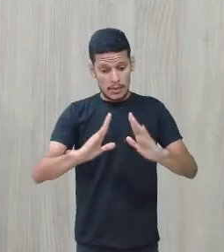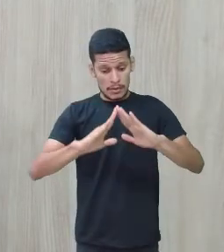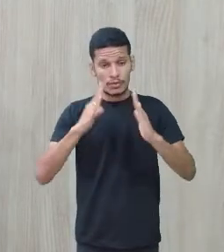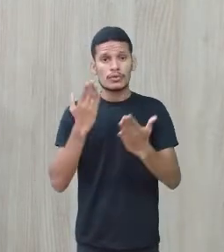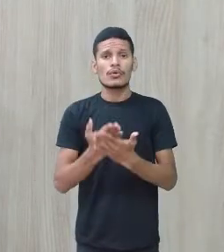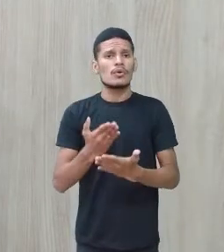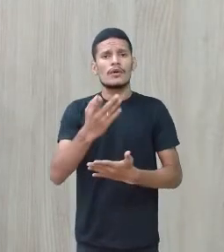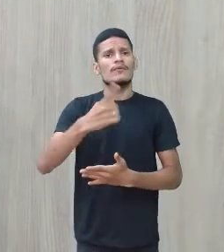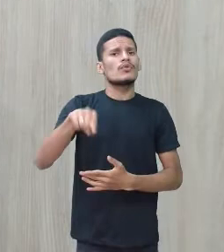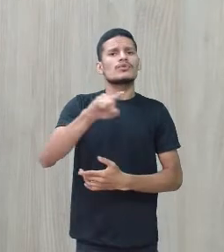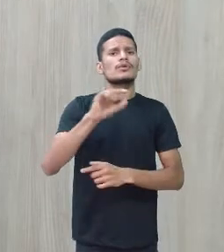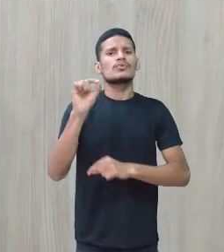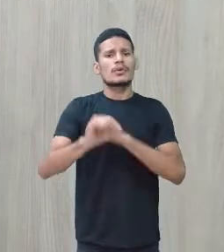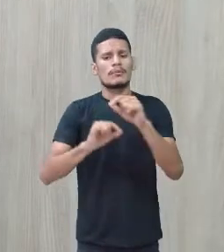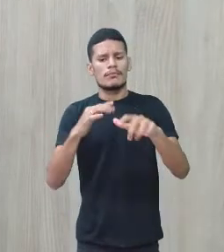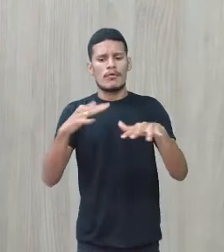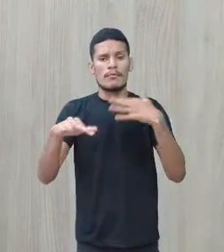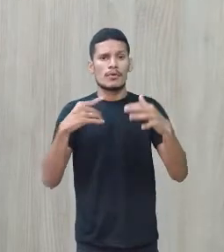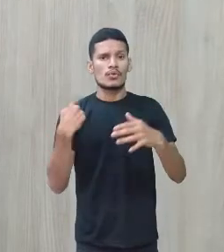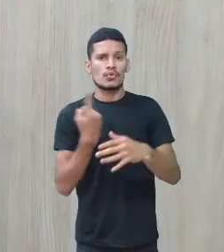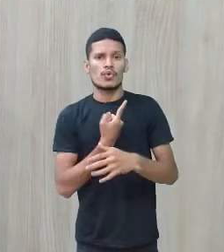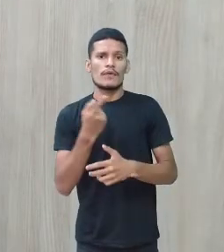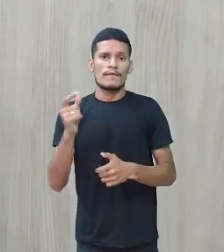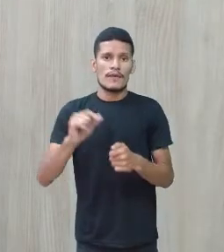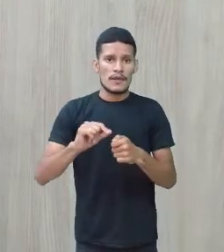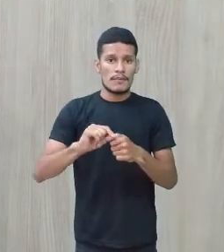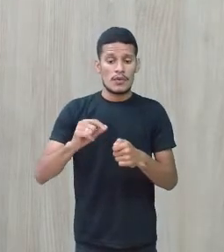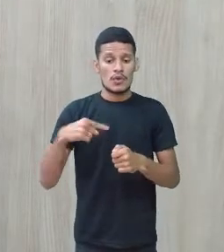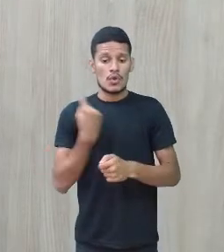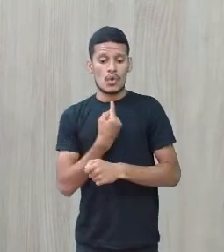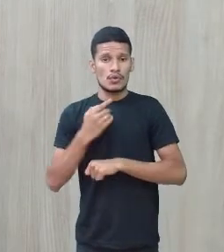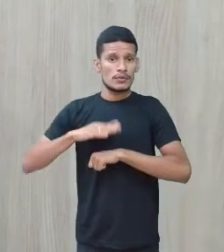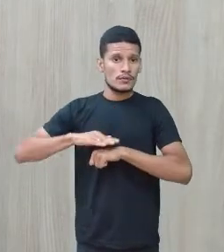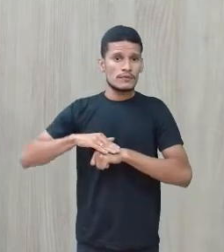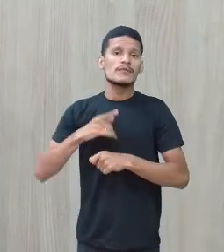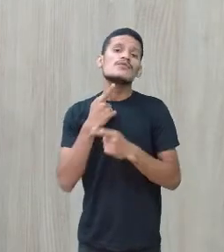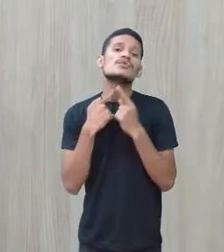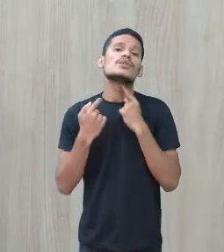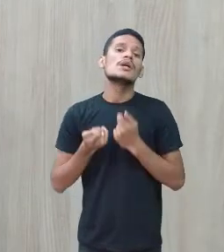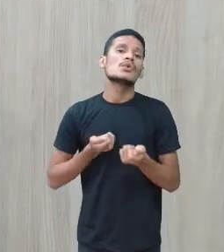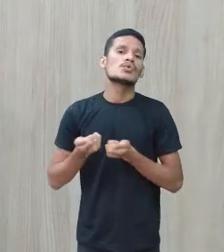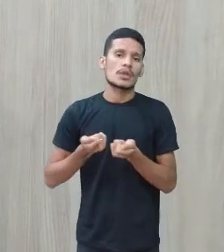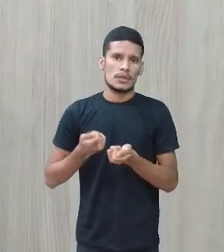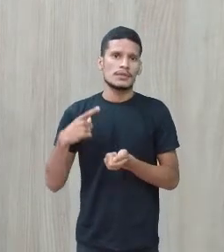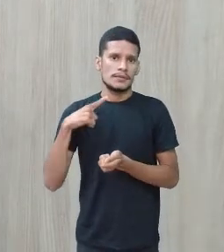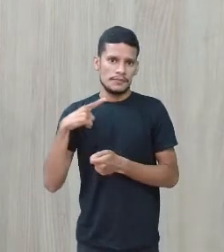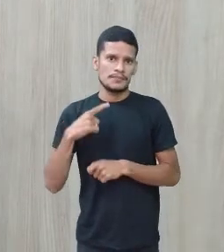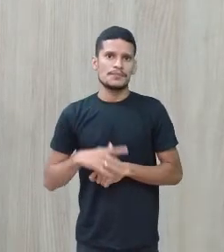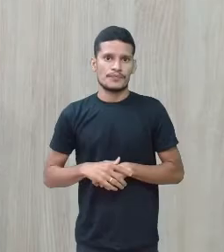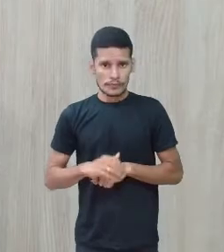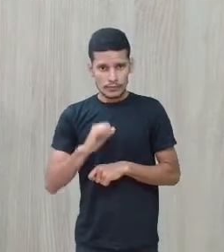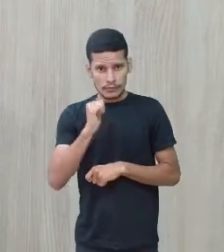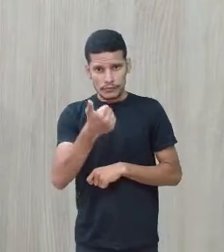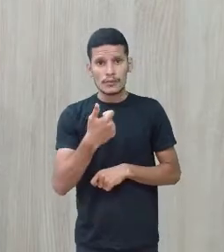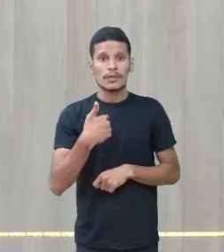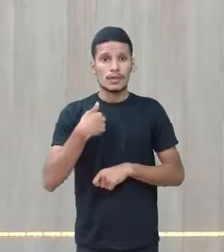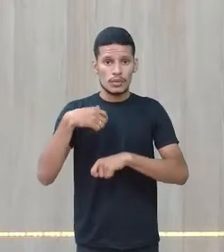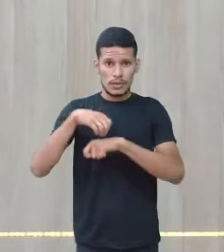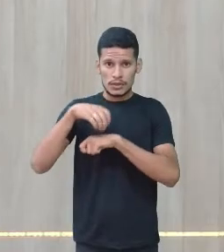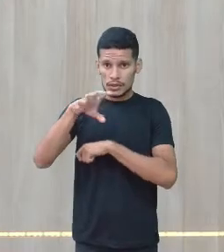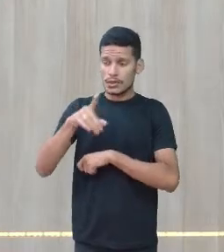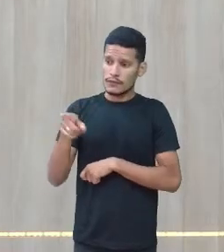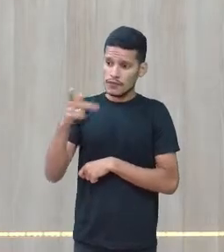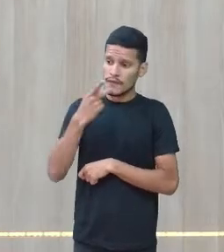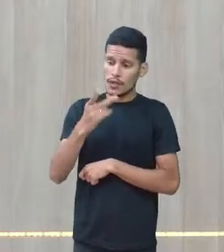é? Aquele movimento que nós fazemos de acordo com a nossa vontade, podemos controlar, tá certo? Pois Pensem é. aí, vamos Eu lá. vou dar uma dica, Cláudia, já que